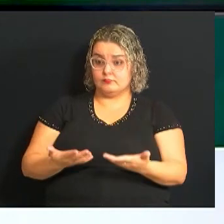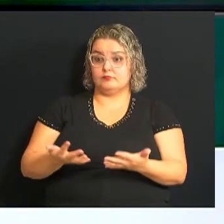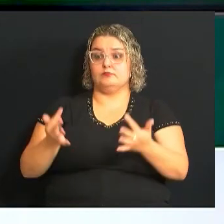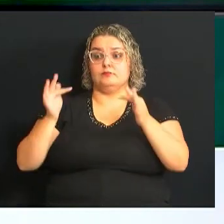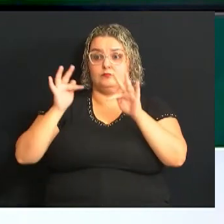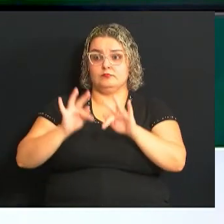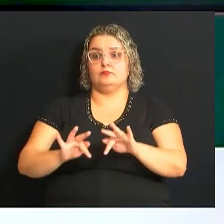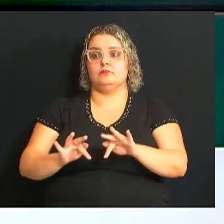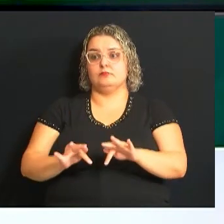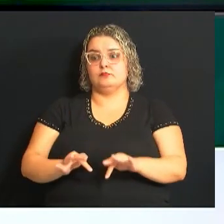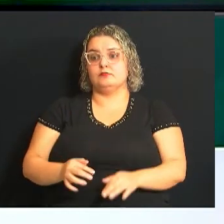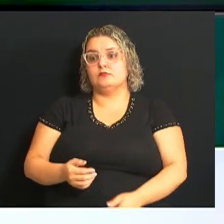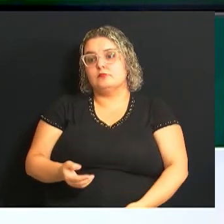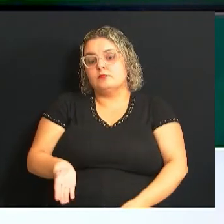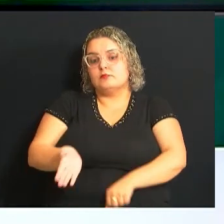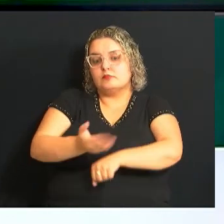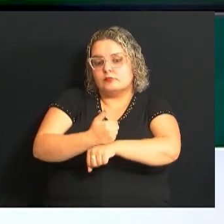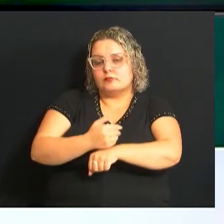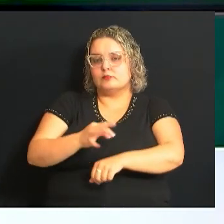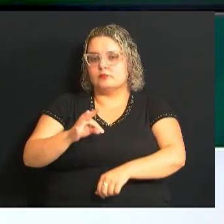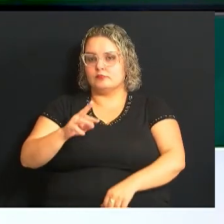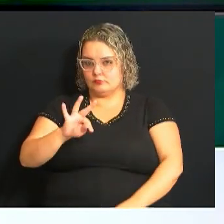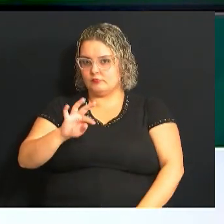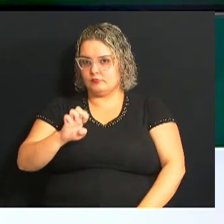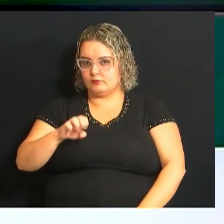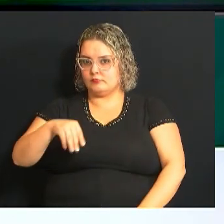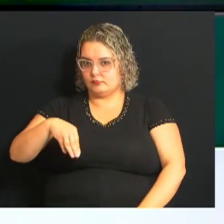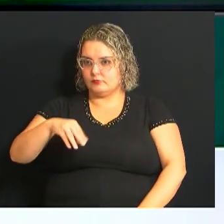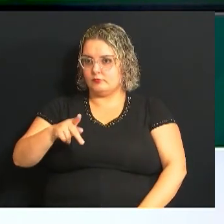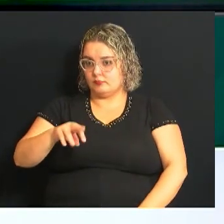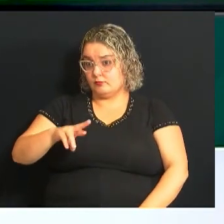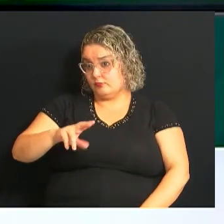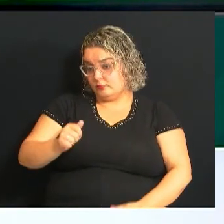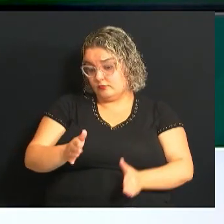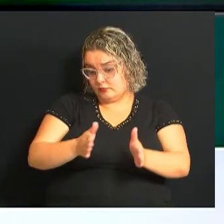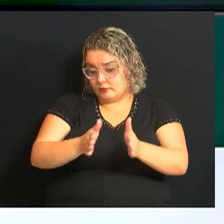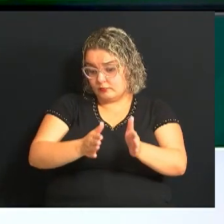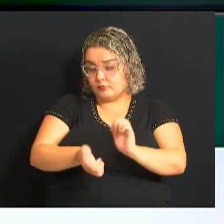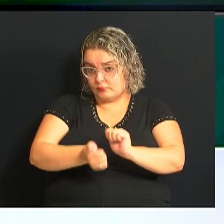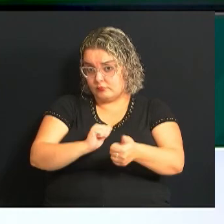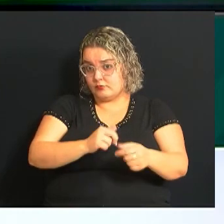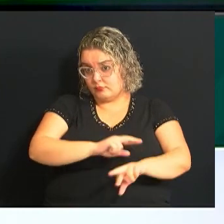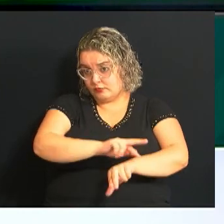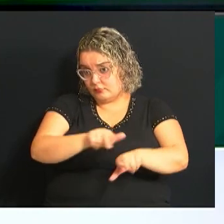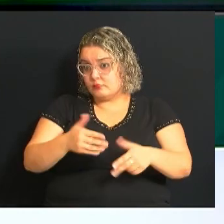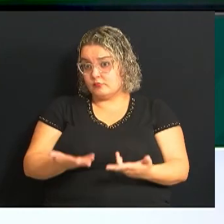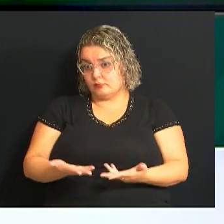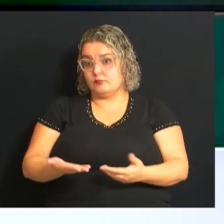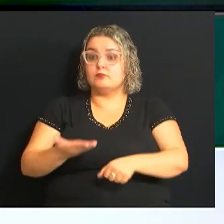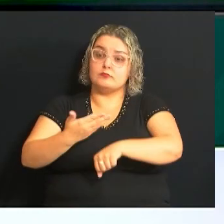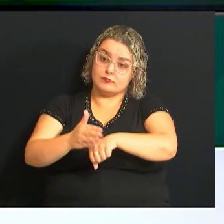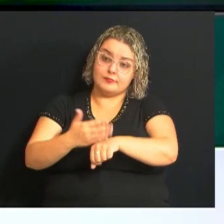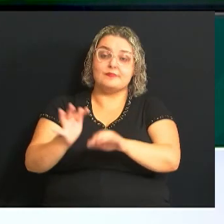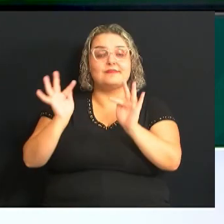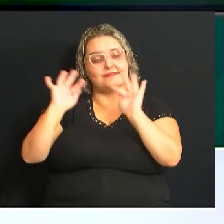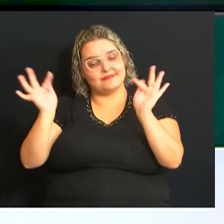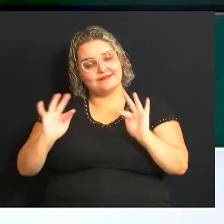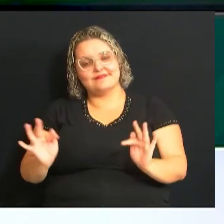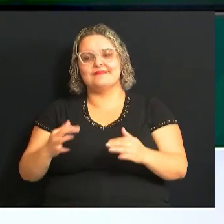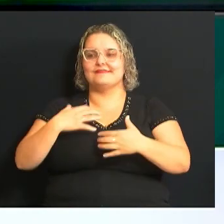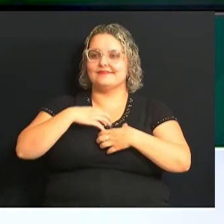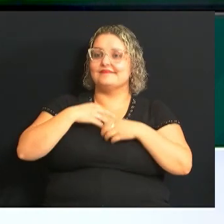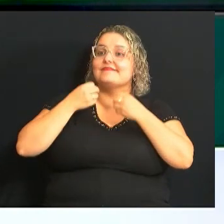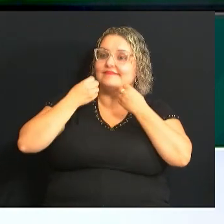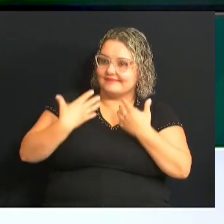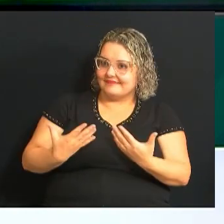praticamente a pré-temporada, agora colocar em prática tudo aquilo que a gente treinou, né? Então, estou muito feliz porque estou me sentindo muito bem, assim